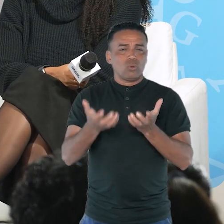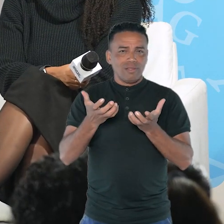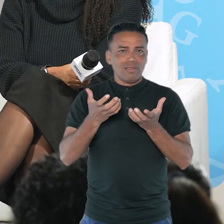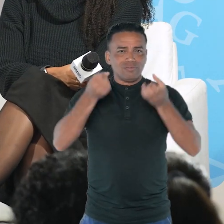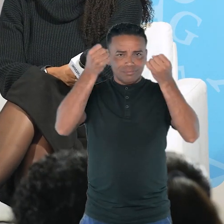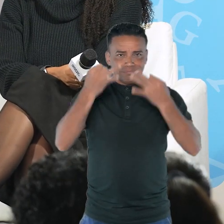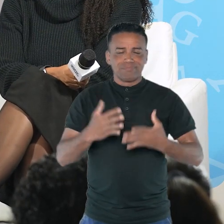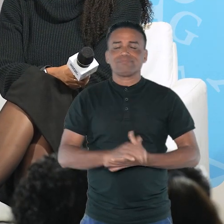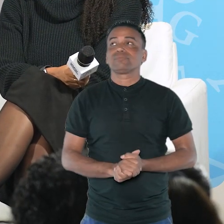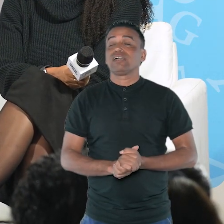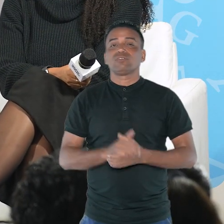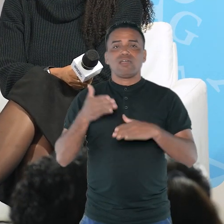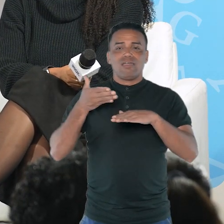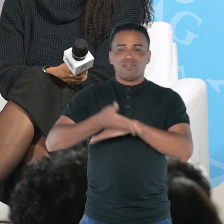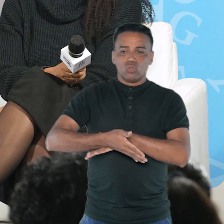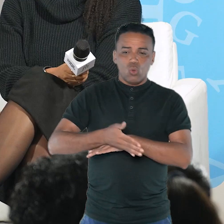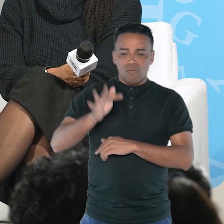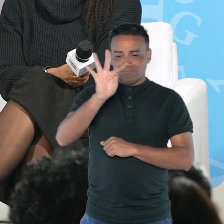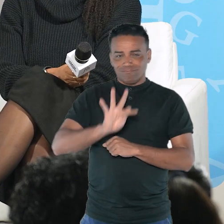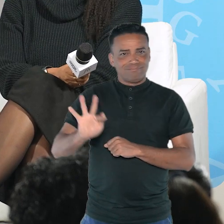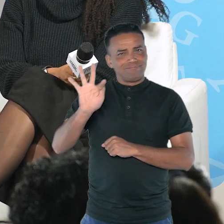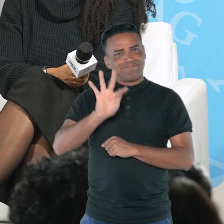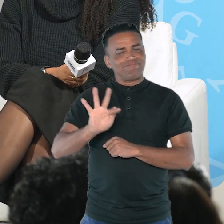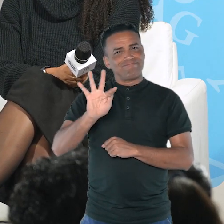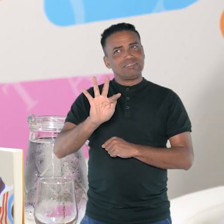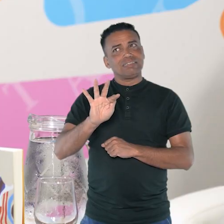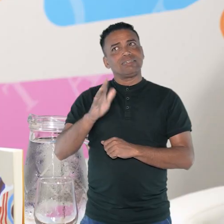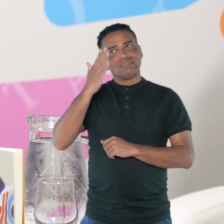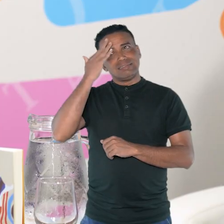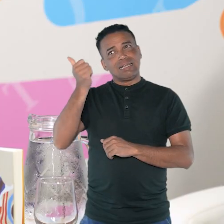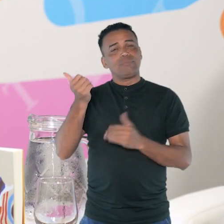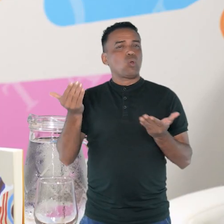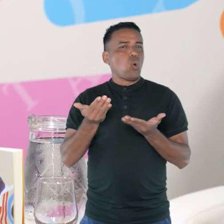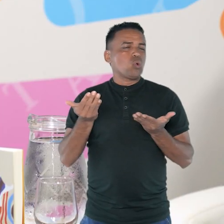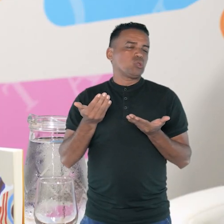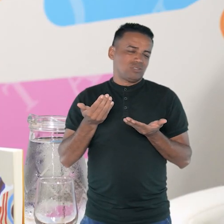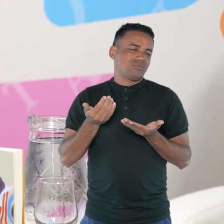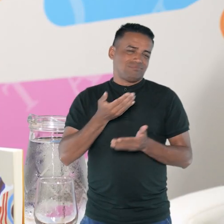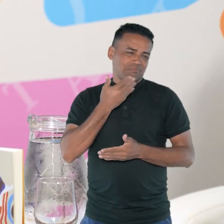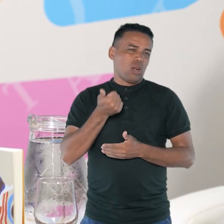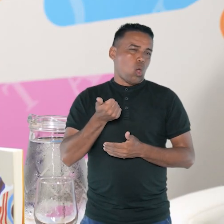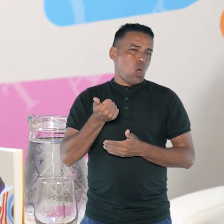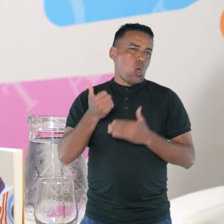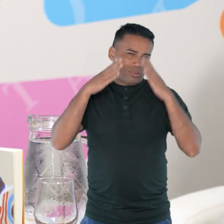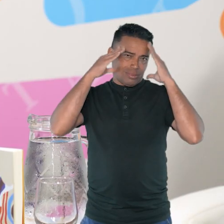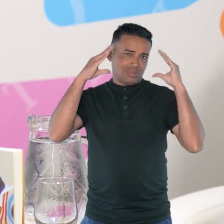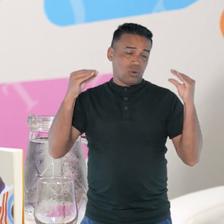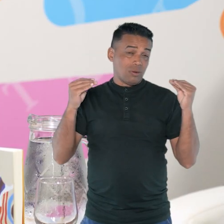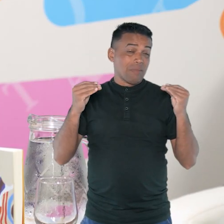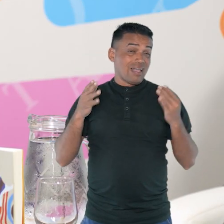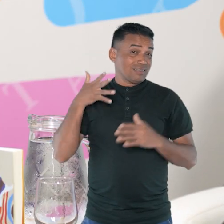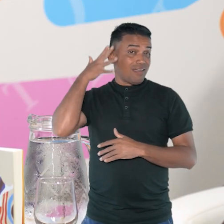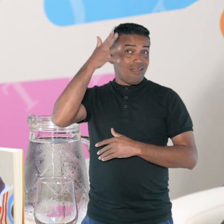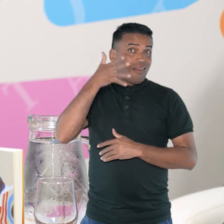um pouquinho é quando você entrou na faculdade, né? A gente sabe que hoje isso é mais tranquilo, mas a gente ouve muitos relatos de muitas